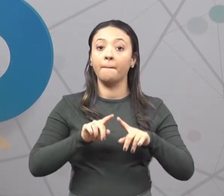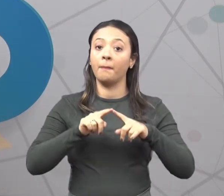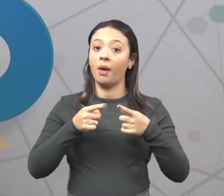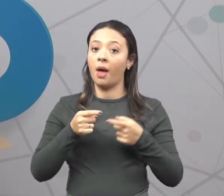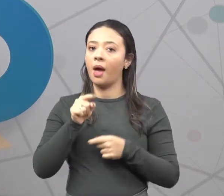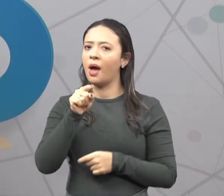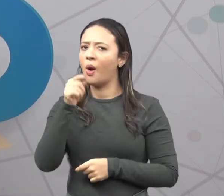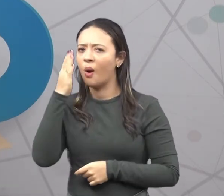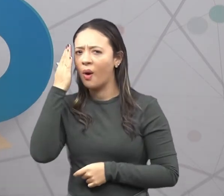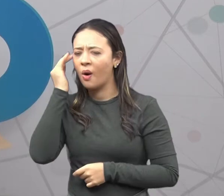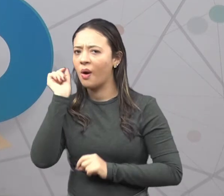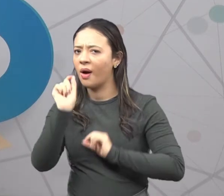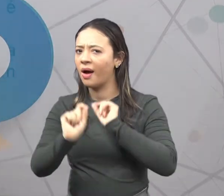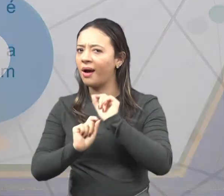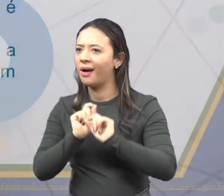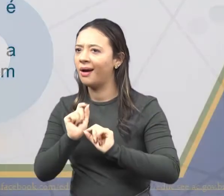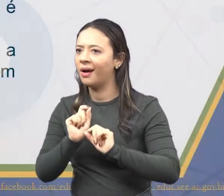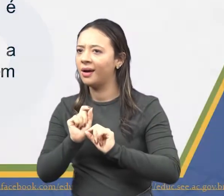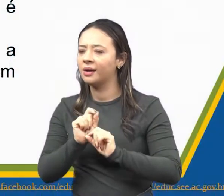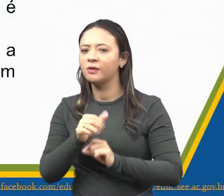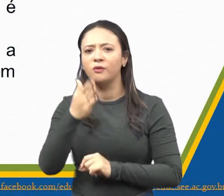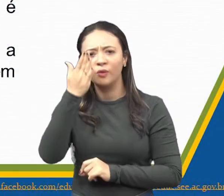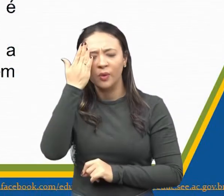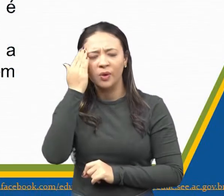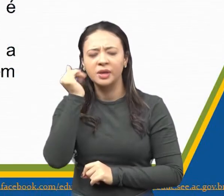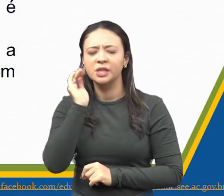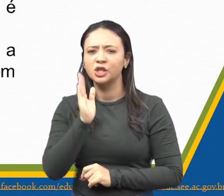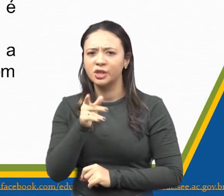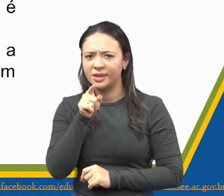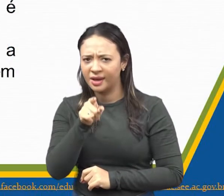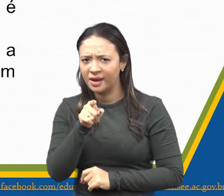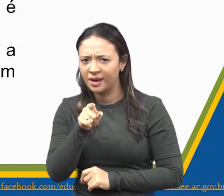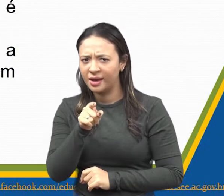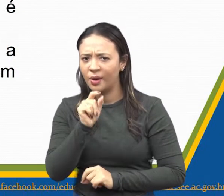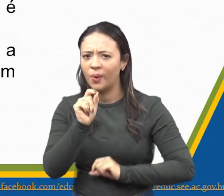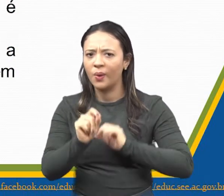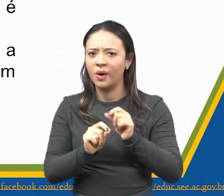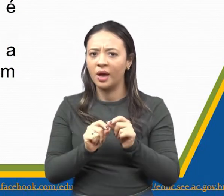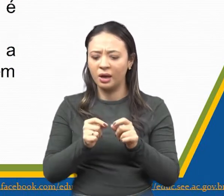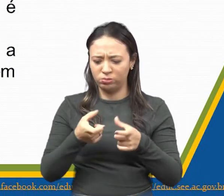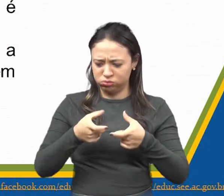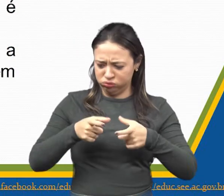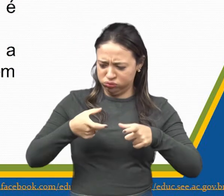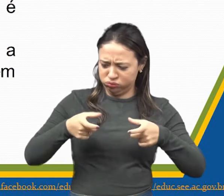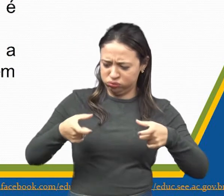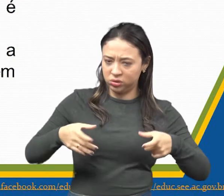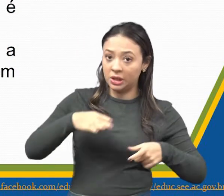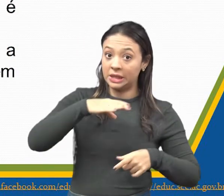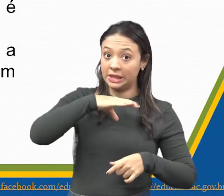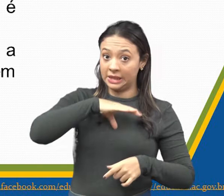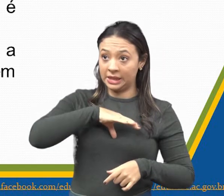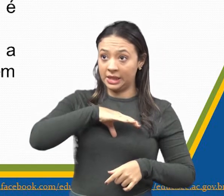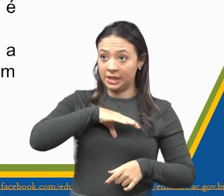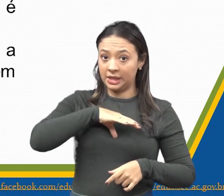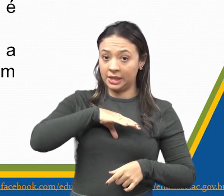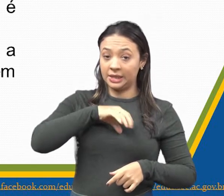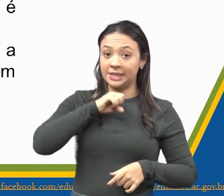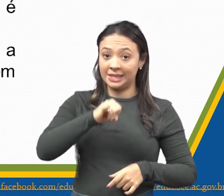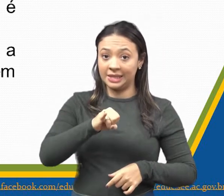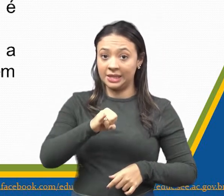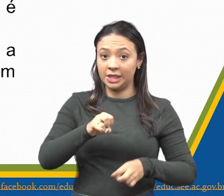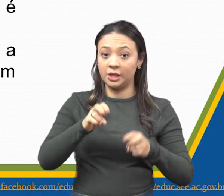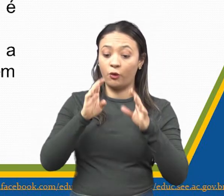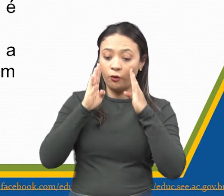Mais um você sabia. Você sabia que o crescimento das cidades, tanto em